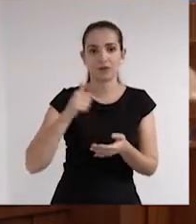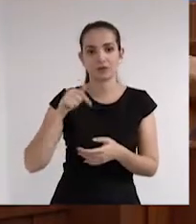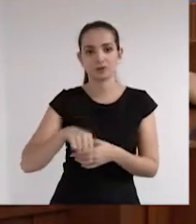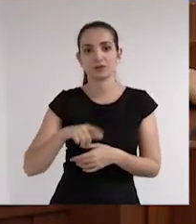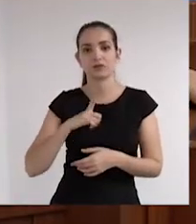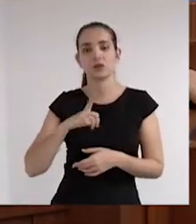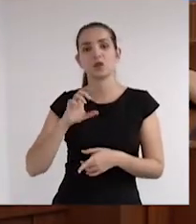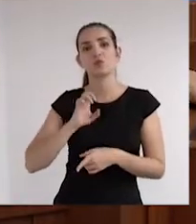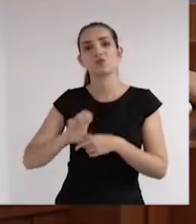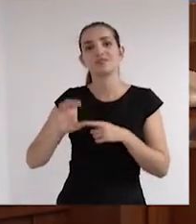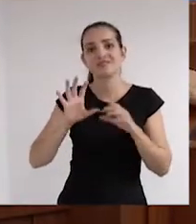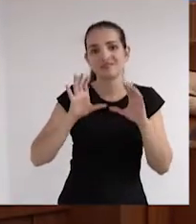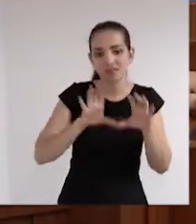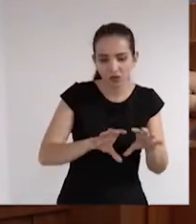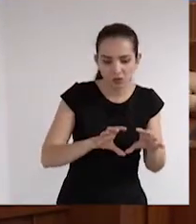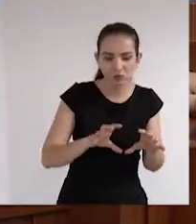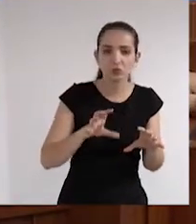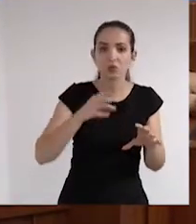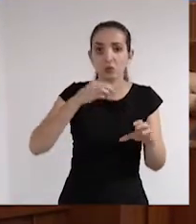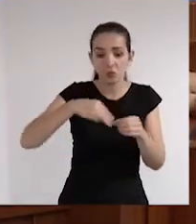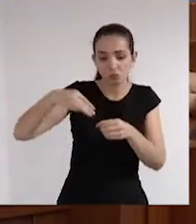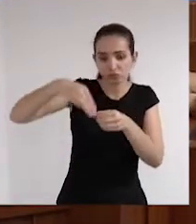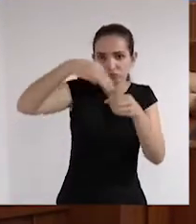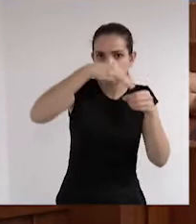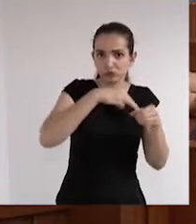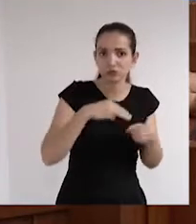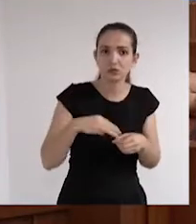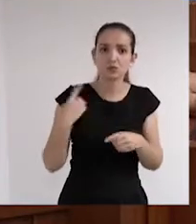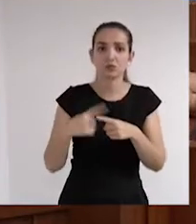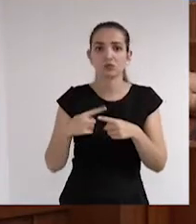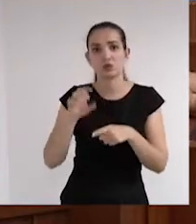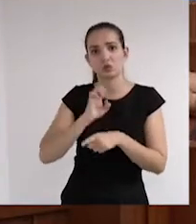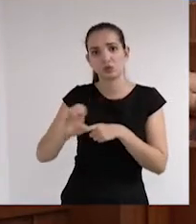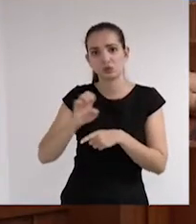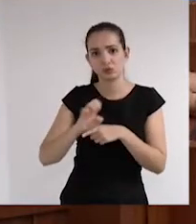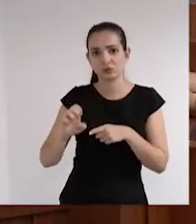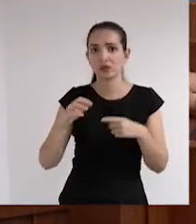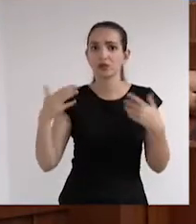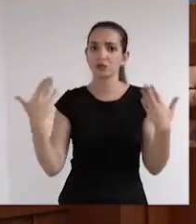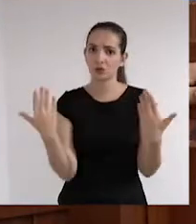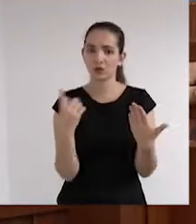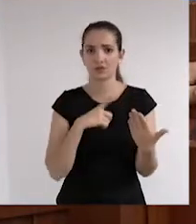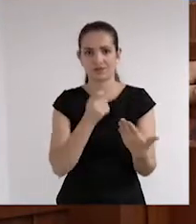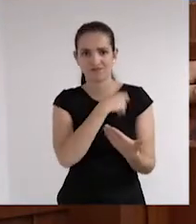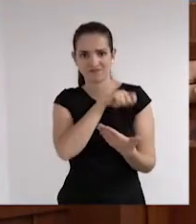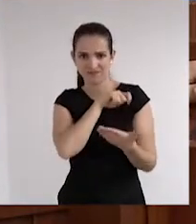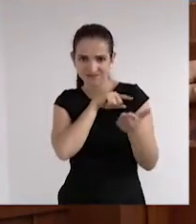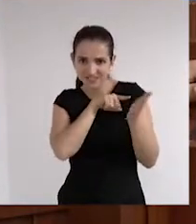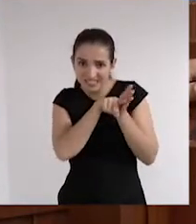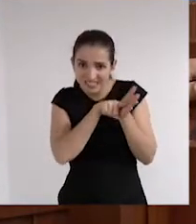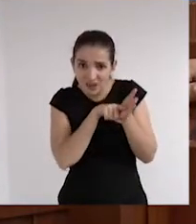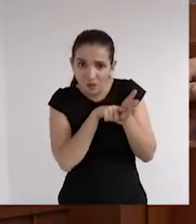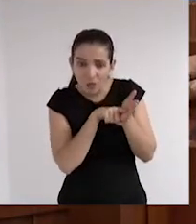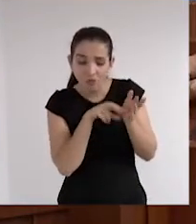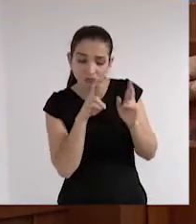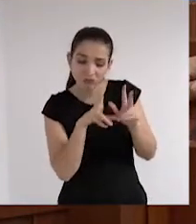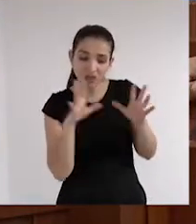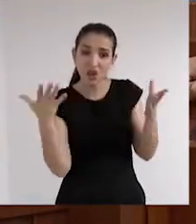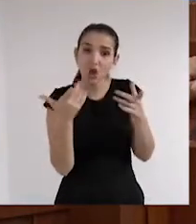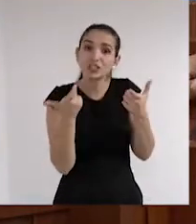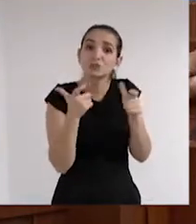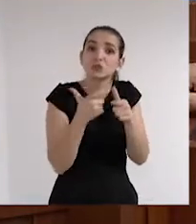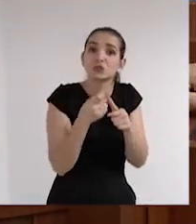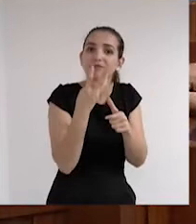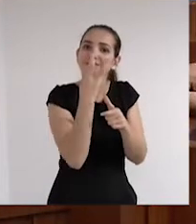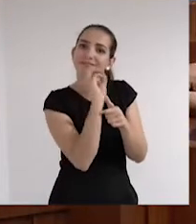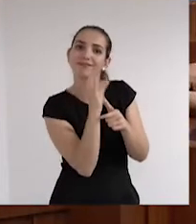dentro do município. O Estado com a sua autoridade fazendária, com a sua autoridade fiscal. Diminuíram aí cerca de 30 agências